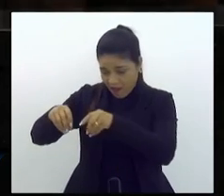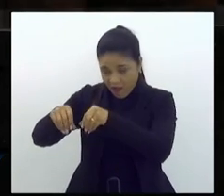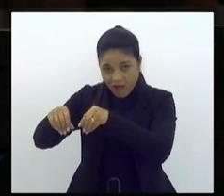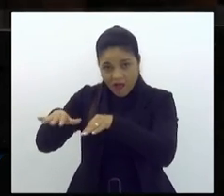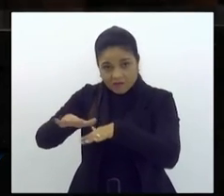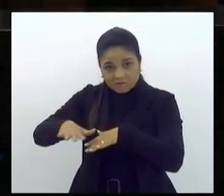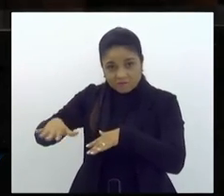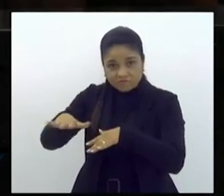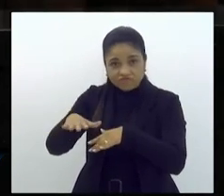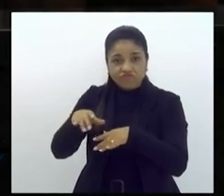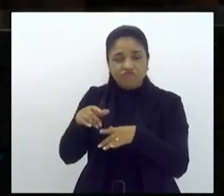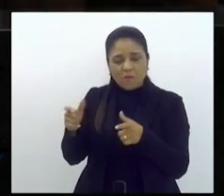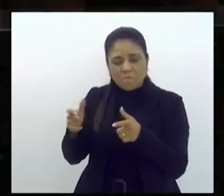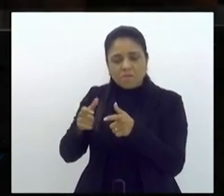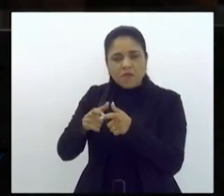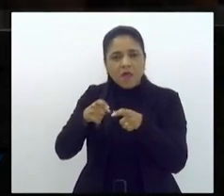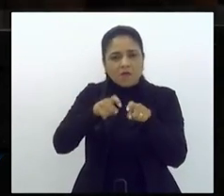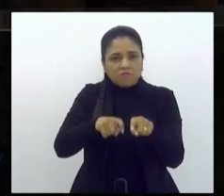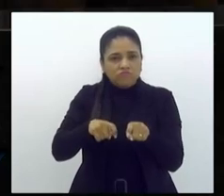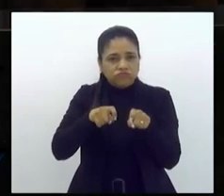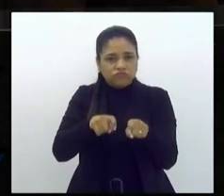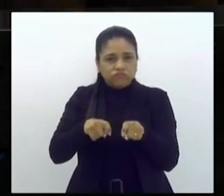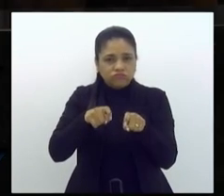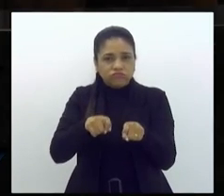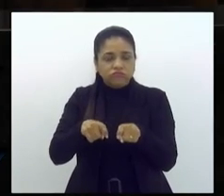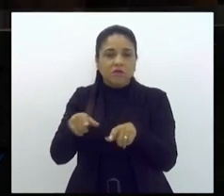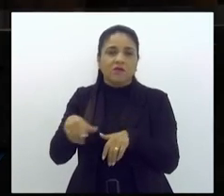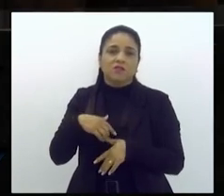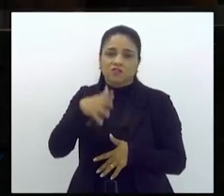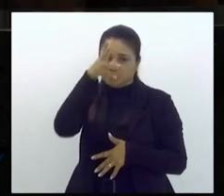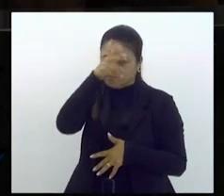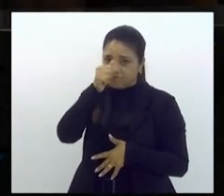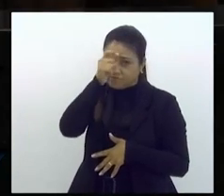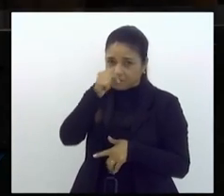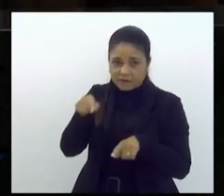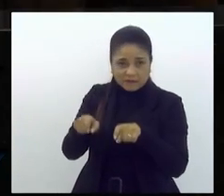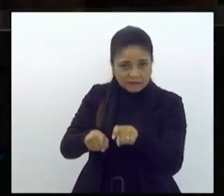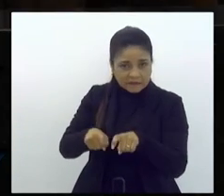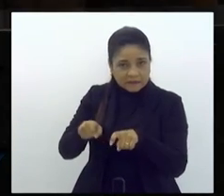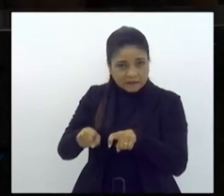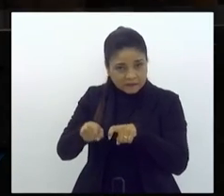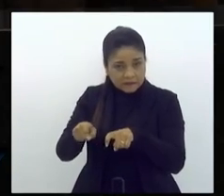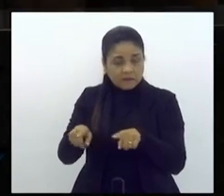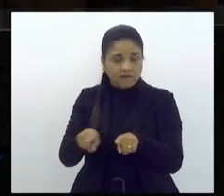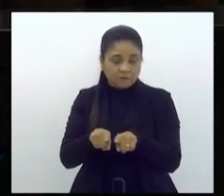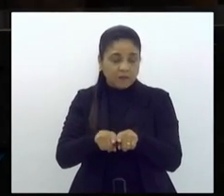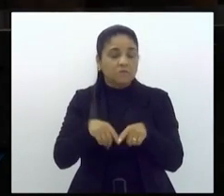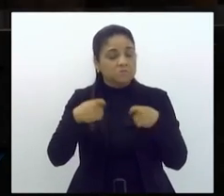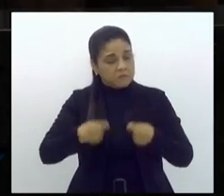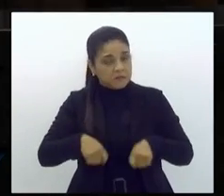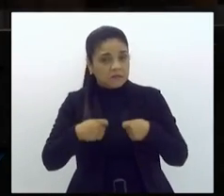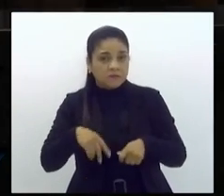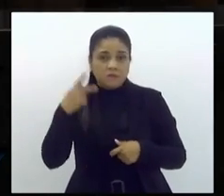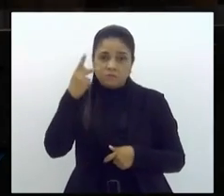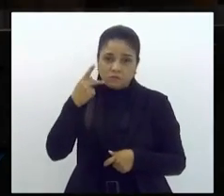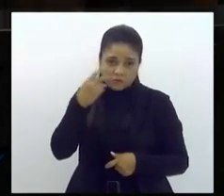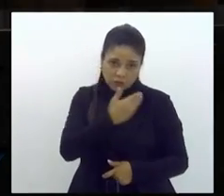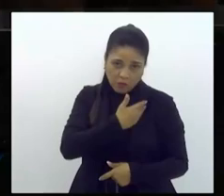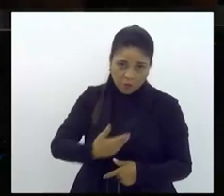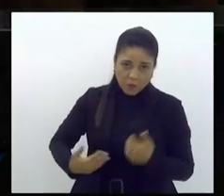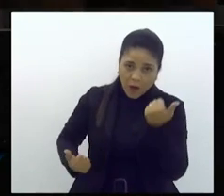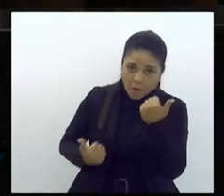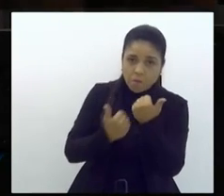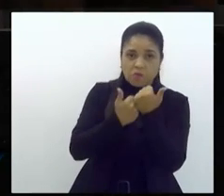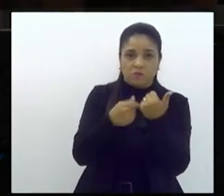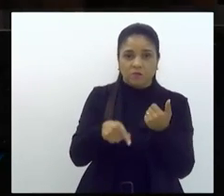e pequenos agricultores de hortigranjeiros e dependem também de muitas políticas públicas e lutar